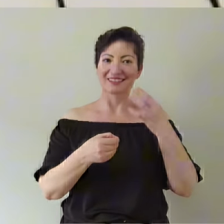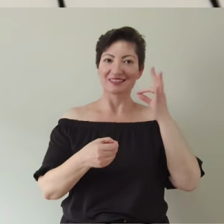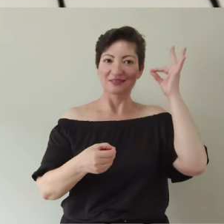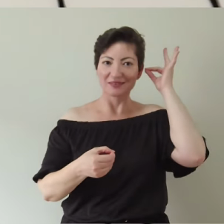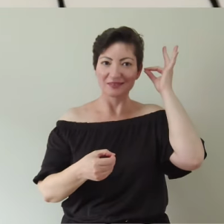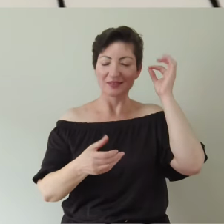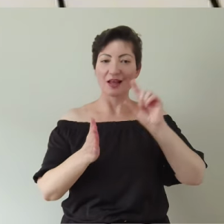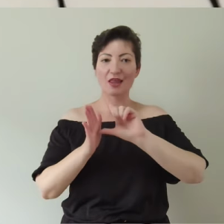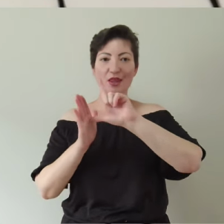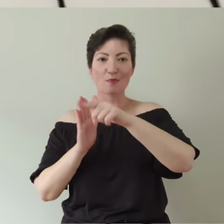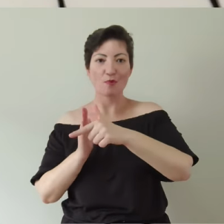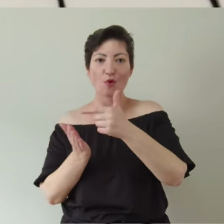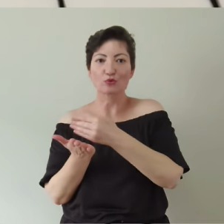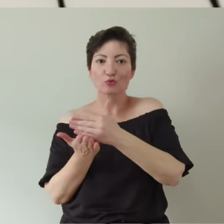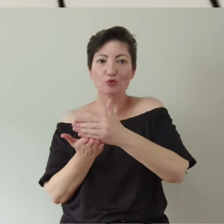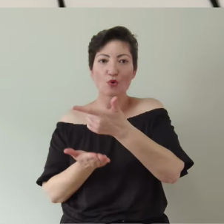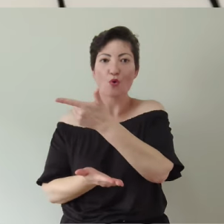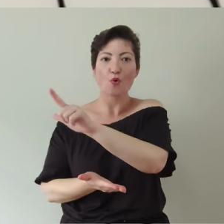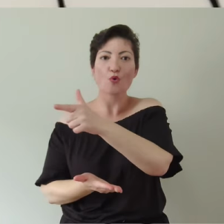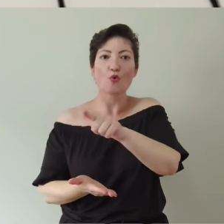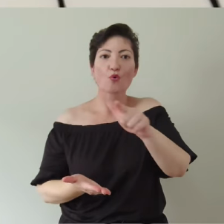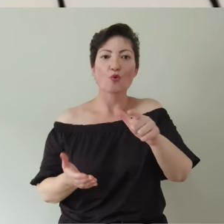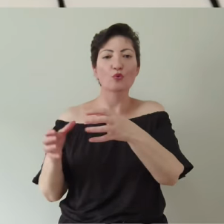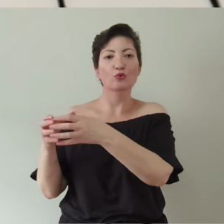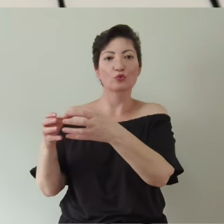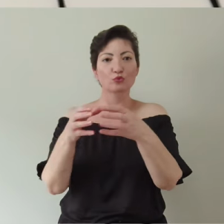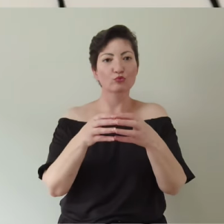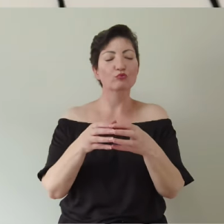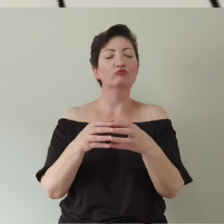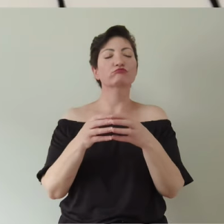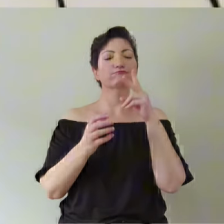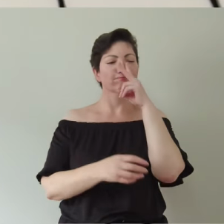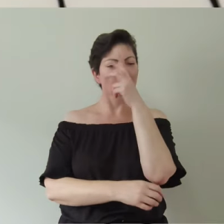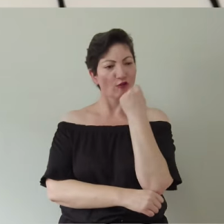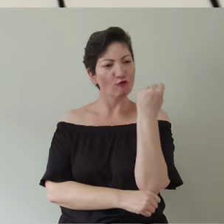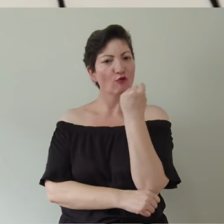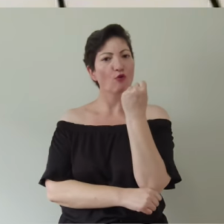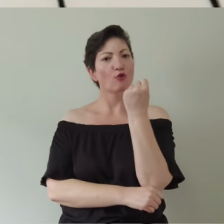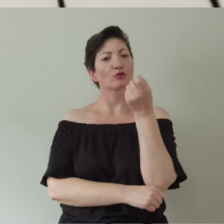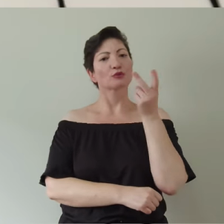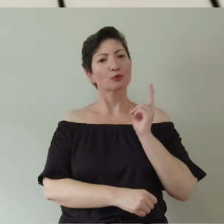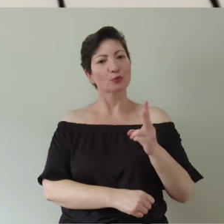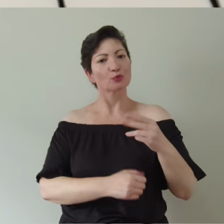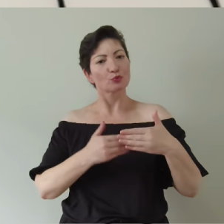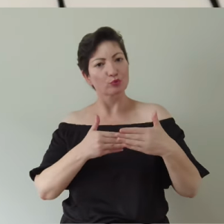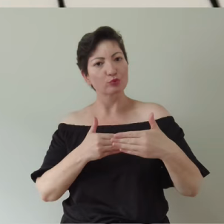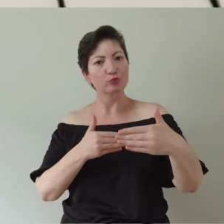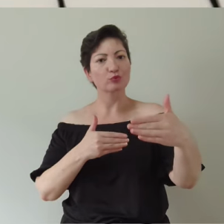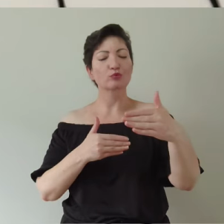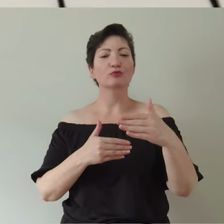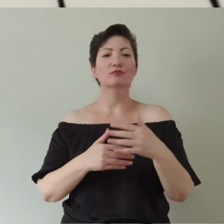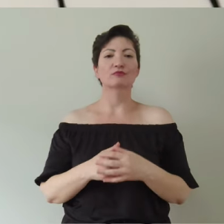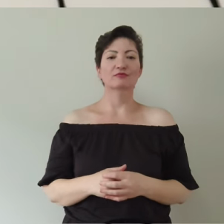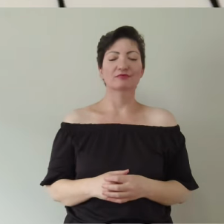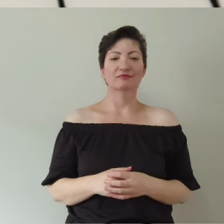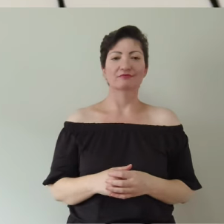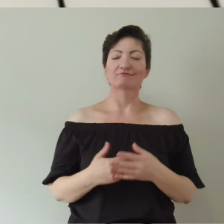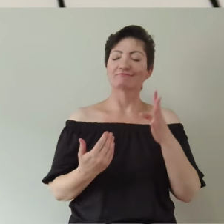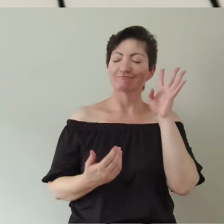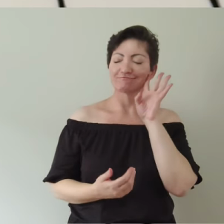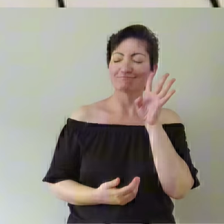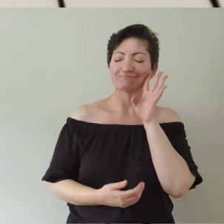depois deles começaram a surgir outros grupos que são sólidos e continuam também fazendo bastante coisa, e isso é